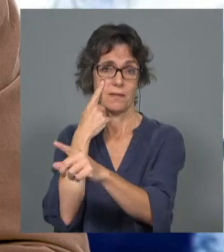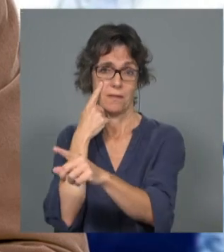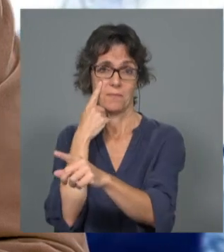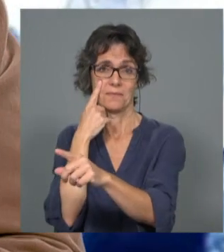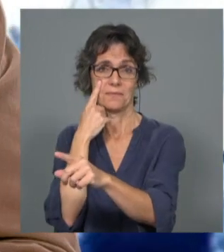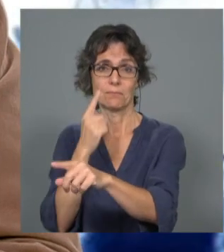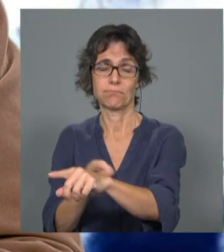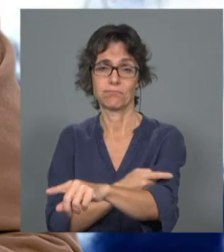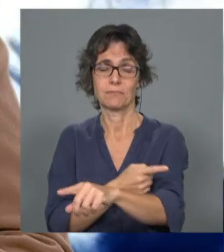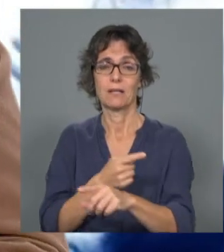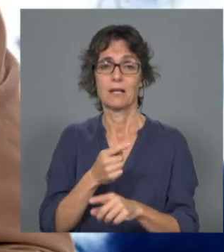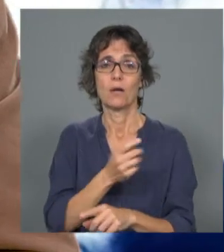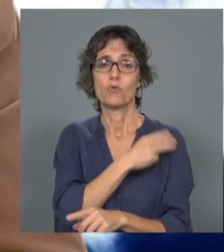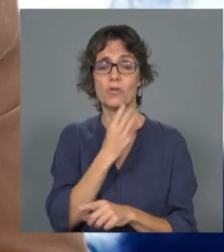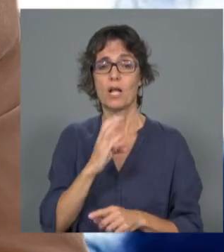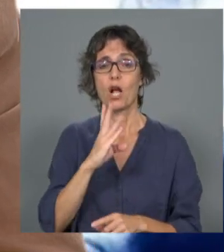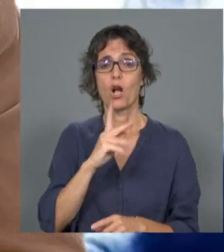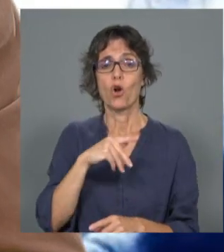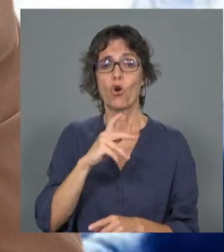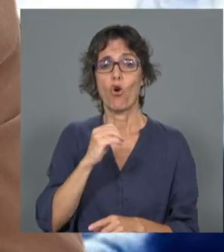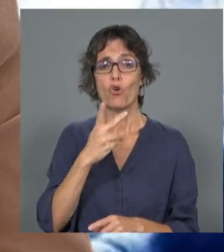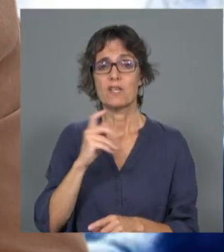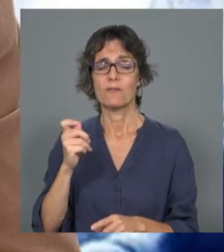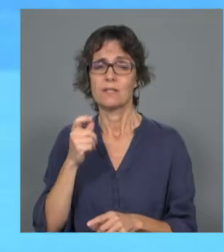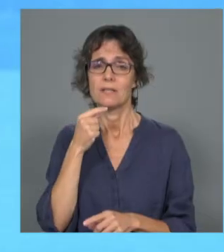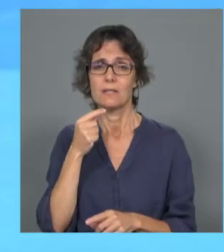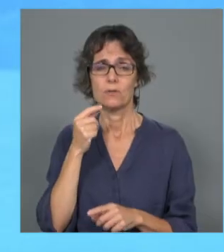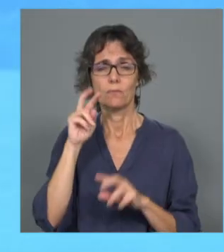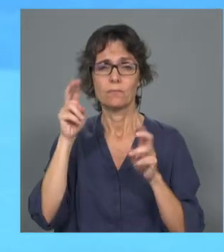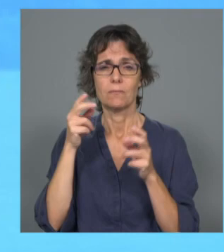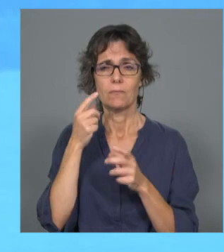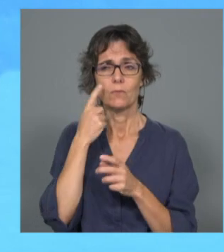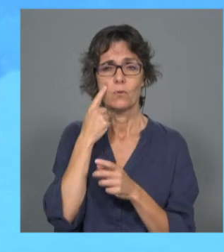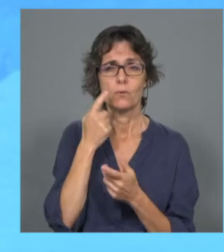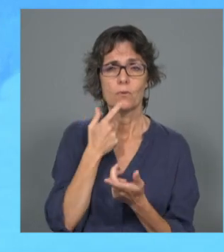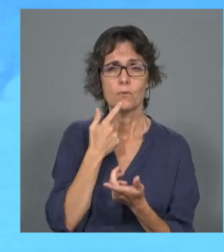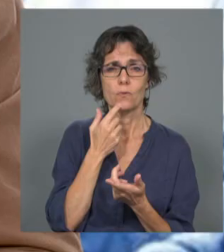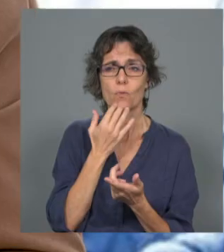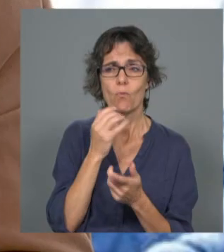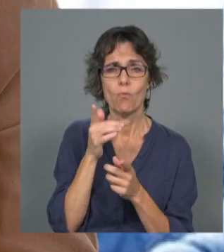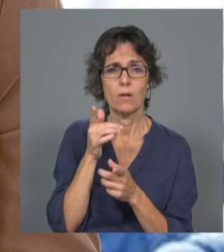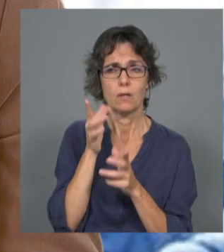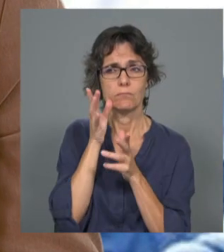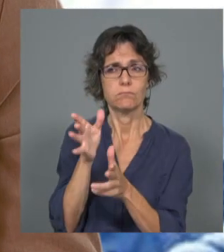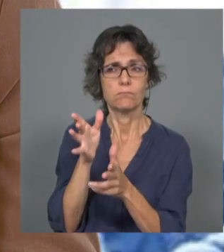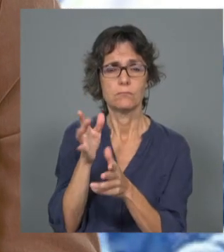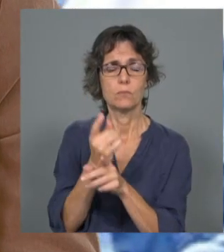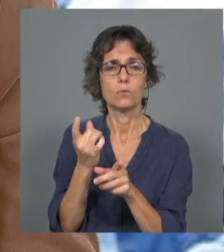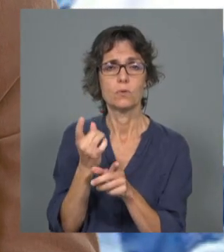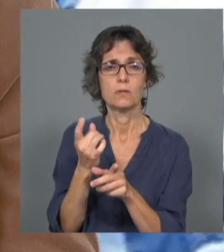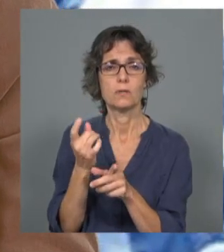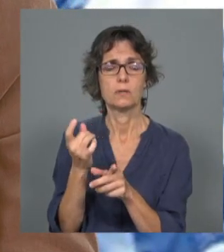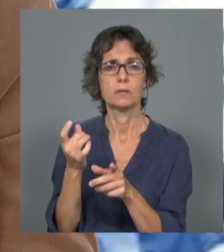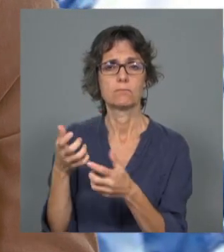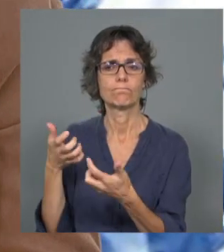pelo general Clausewitz, não é? Chamada atenção para os extremos, que em qualquer momento pode ocorrer numa